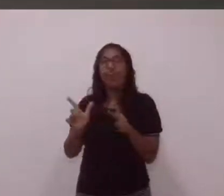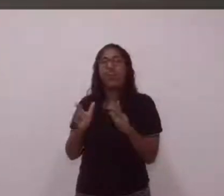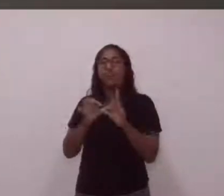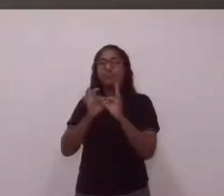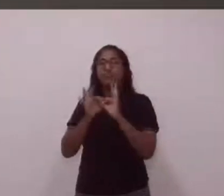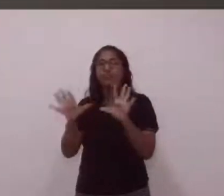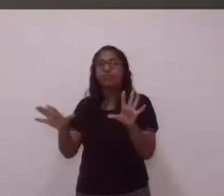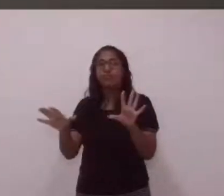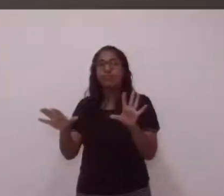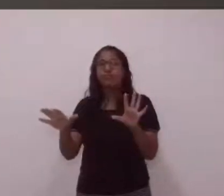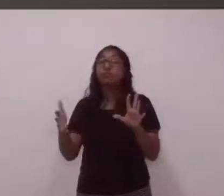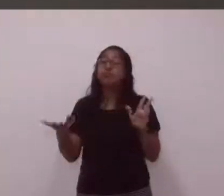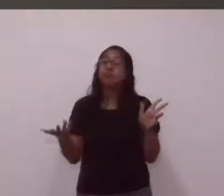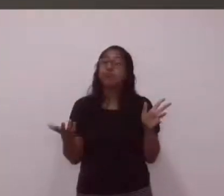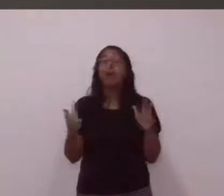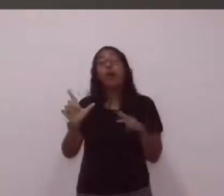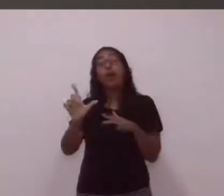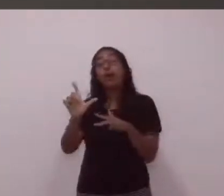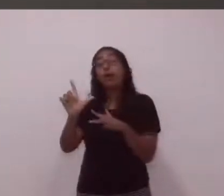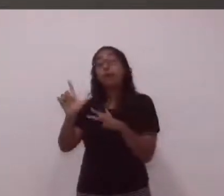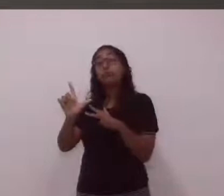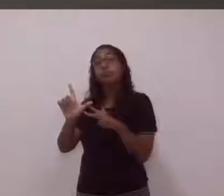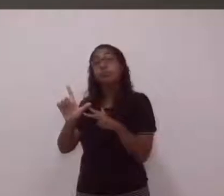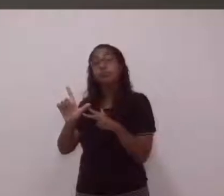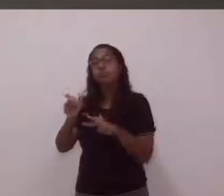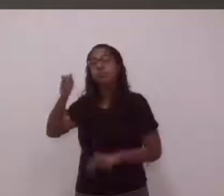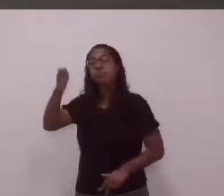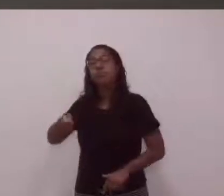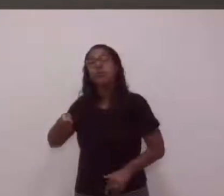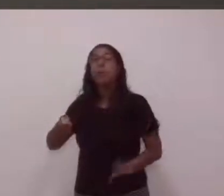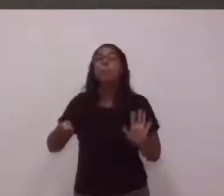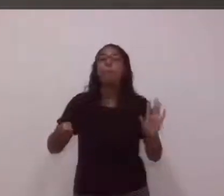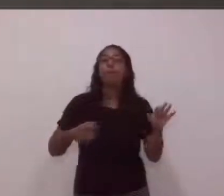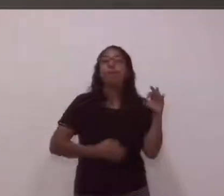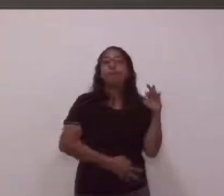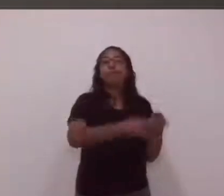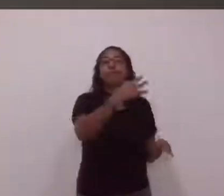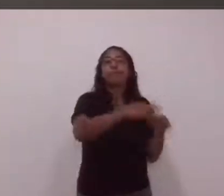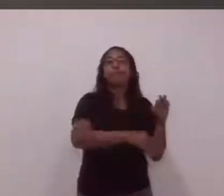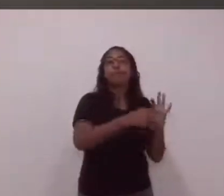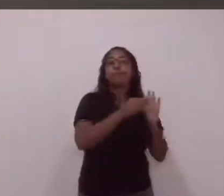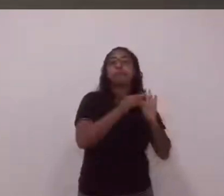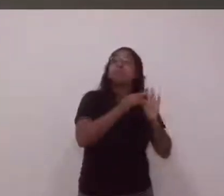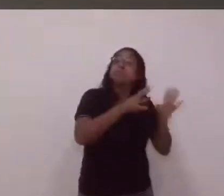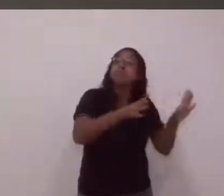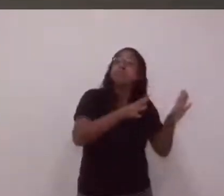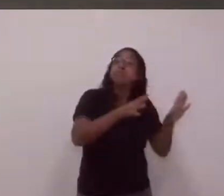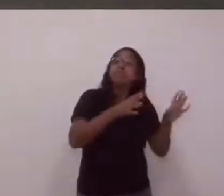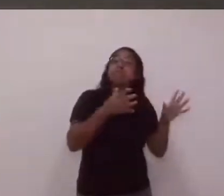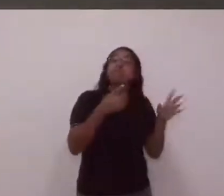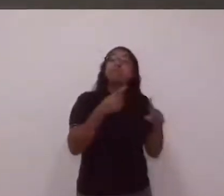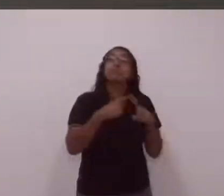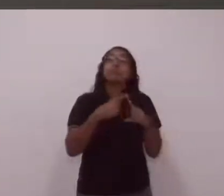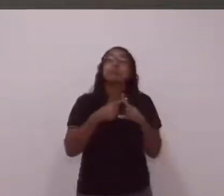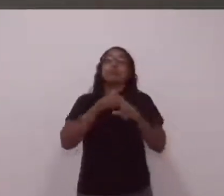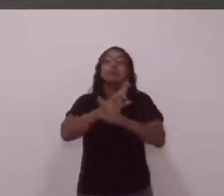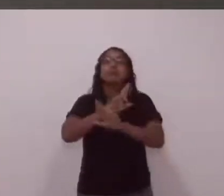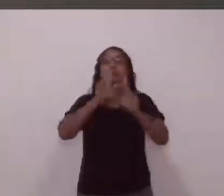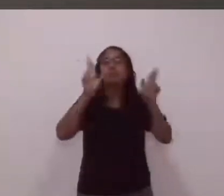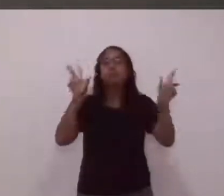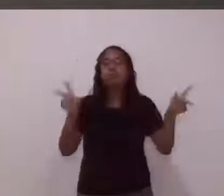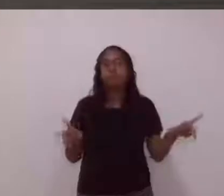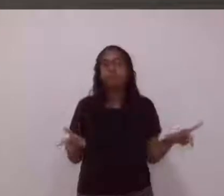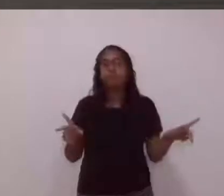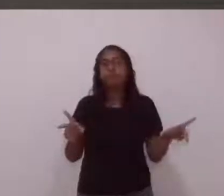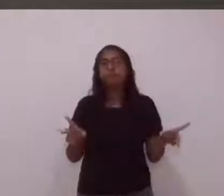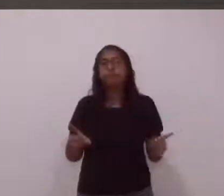modo o legislativo condenar e o judiciário absorver porque são poderes e com